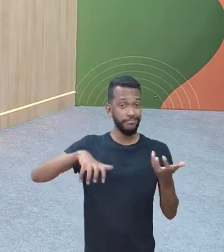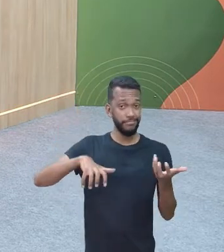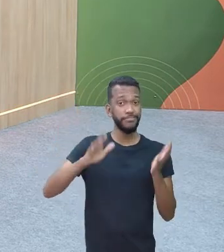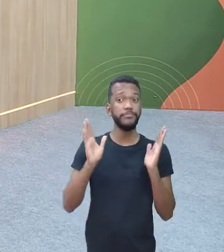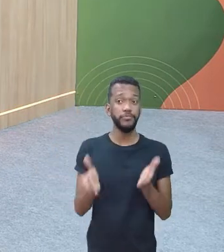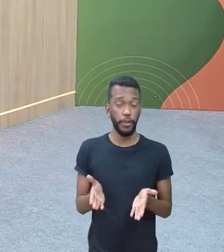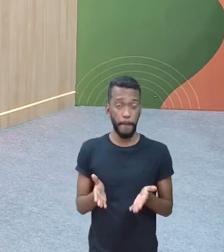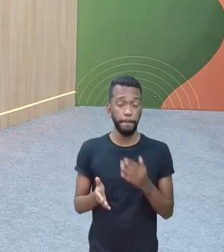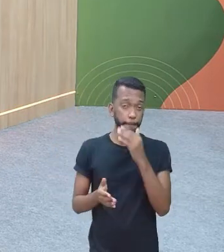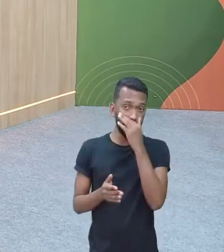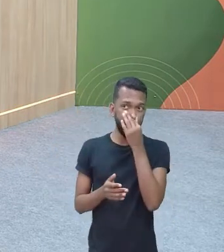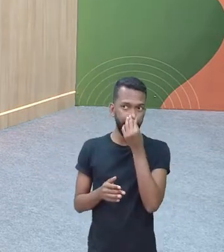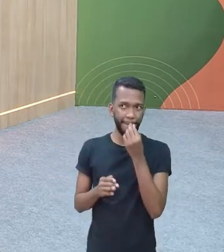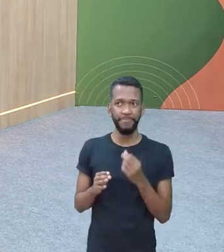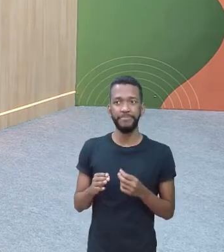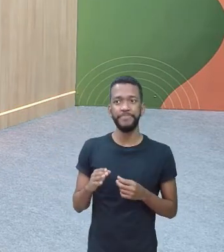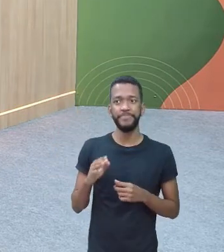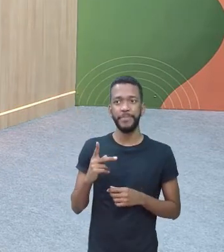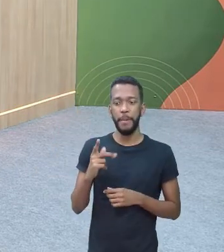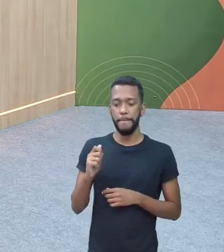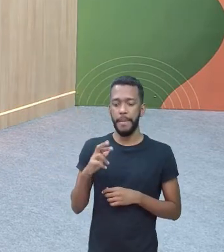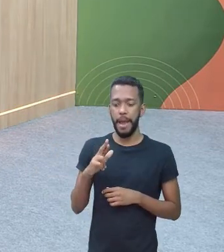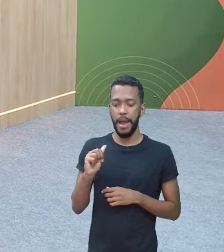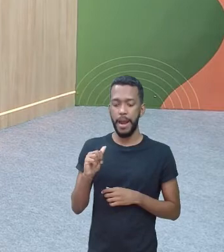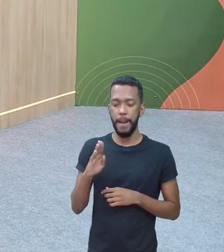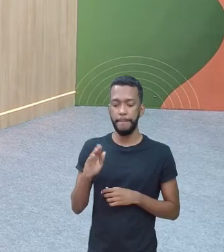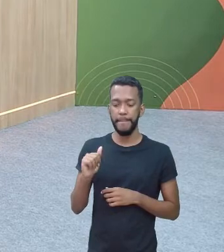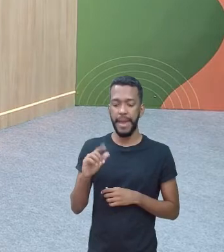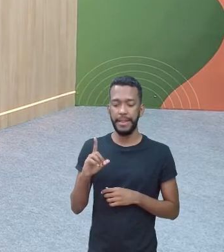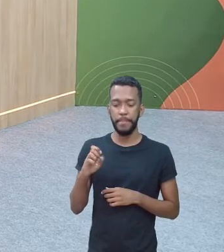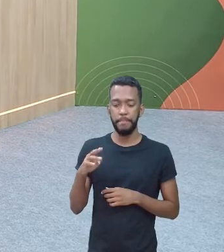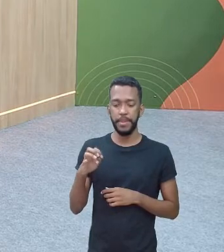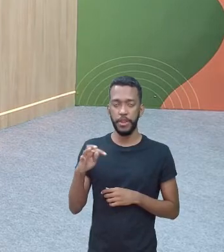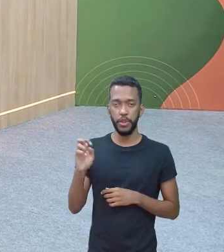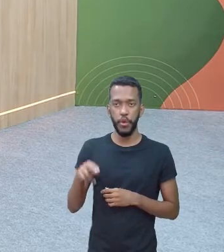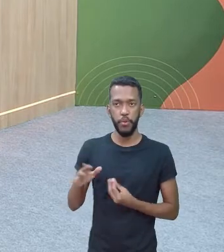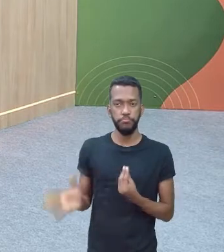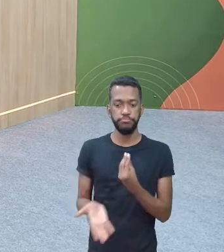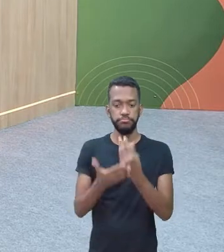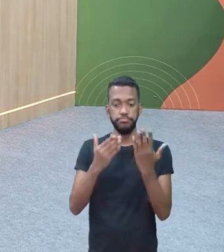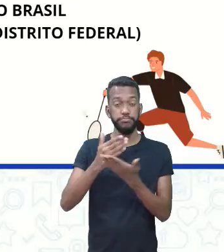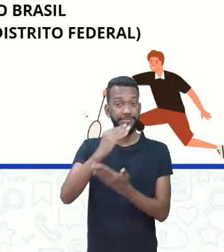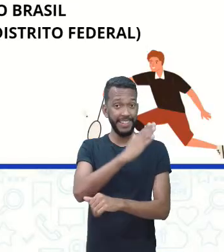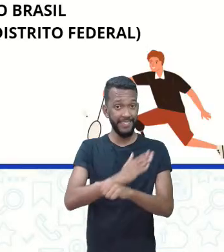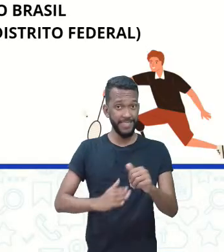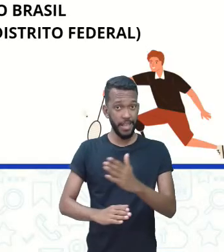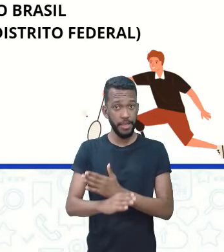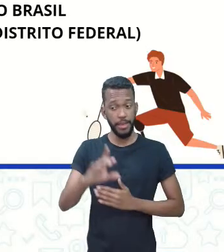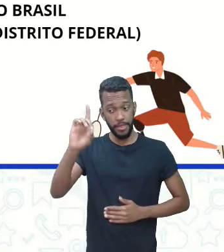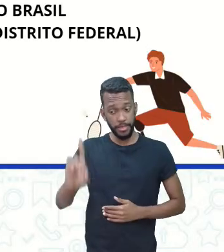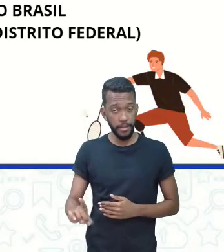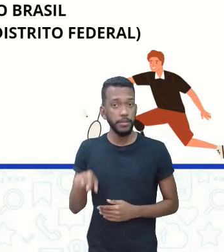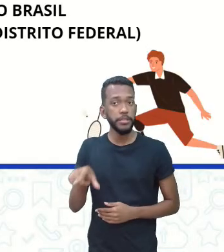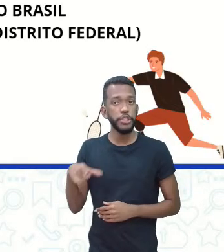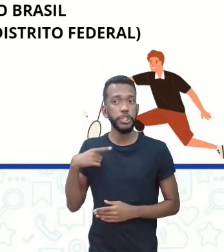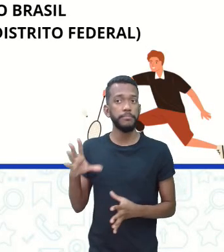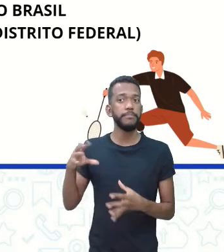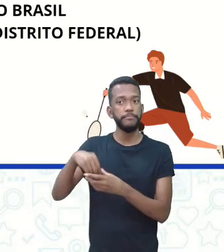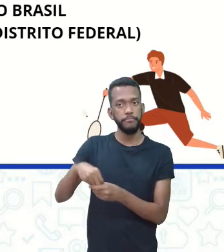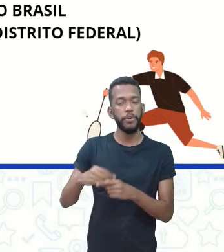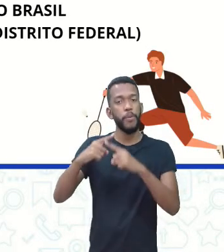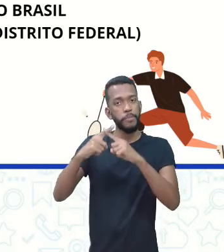que o Parabadminton foi introduzido aqui no Brasil. E as primeiras competições oficiais da modalidade também foi lá,